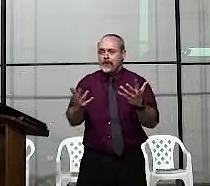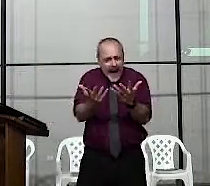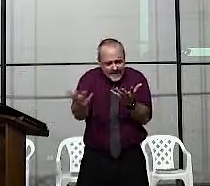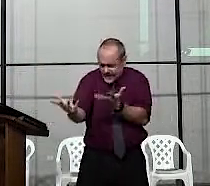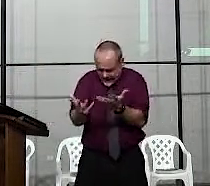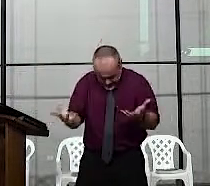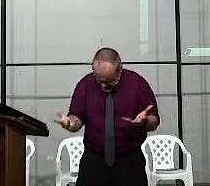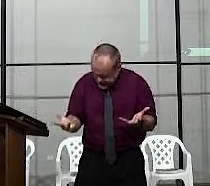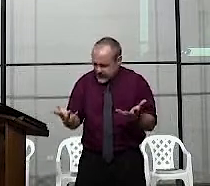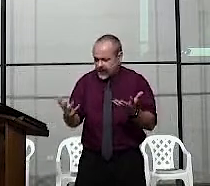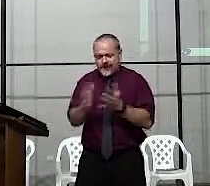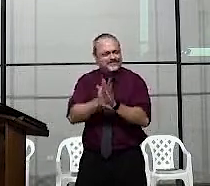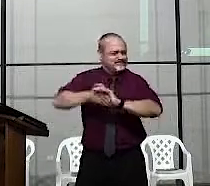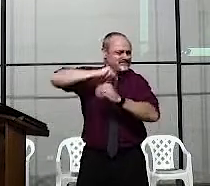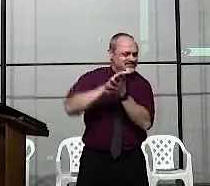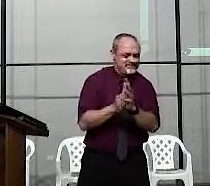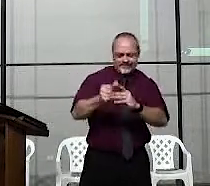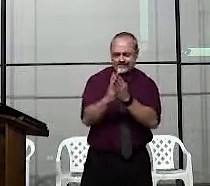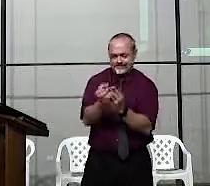E só passa.